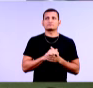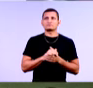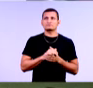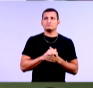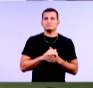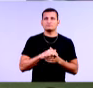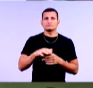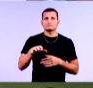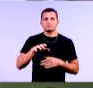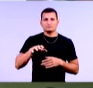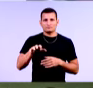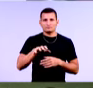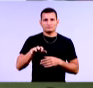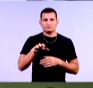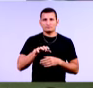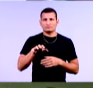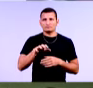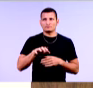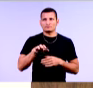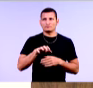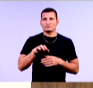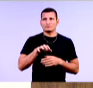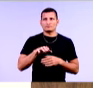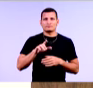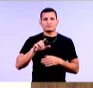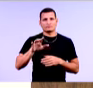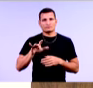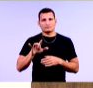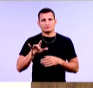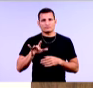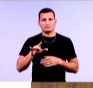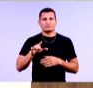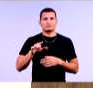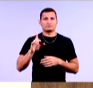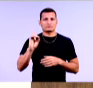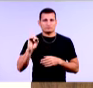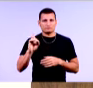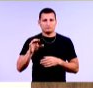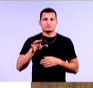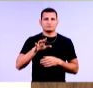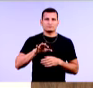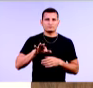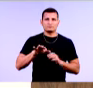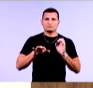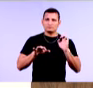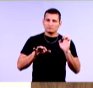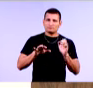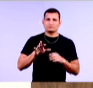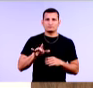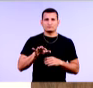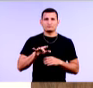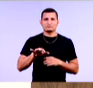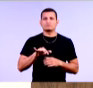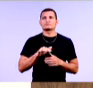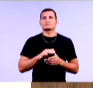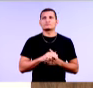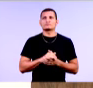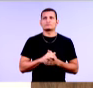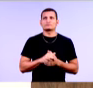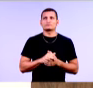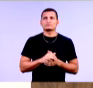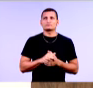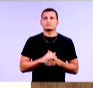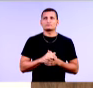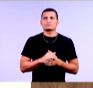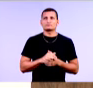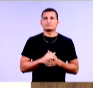o mouse, o que ele faz, né? Ele tem o clique direito, funcionário do clique direito, do clique esquerdo. Enfim, aqui